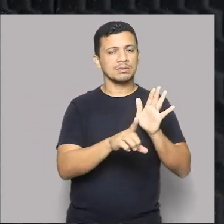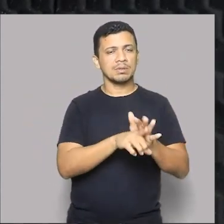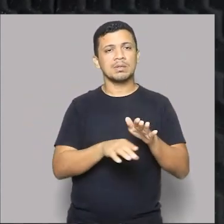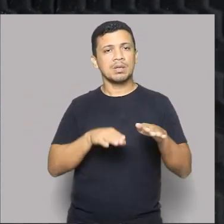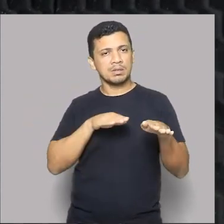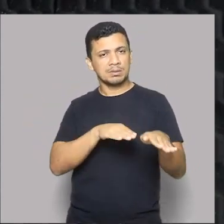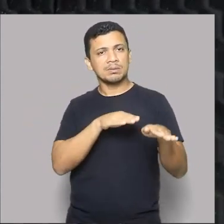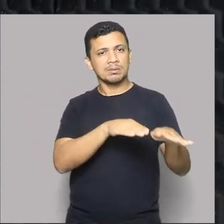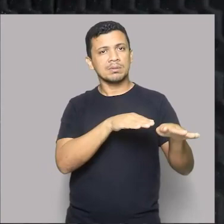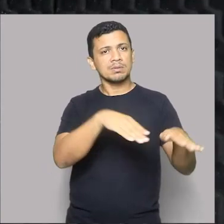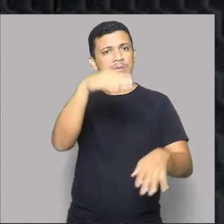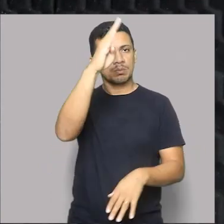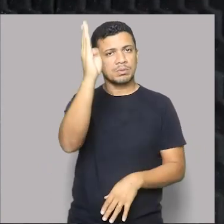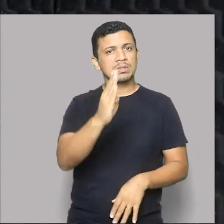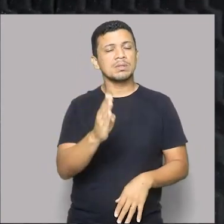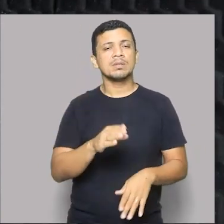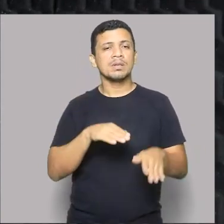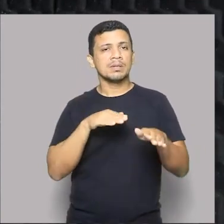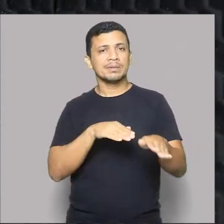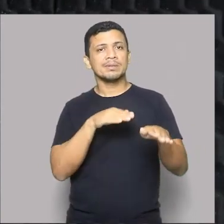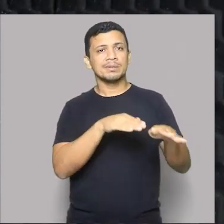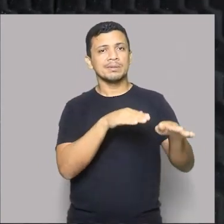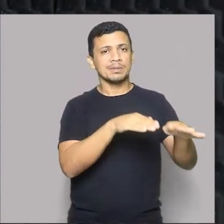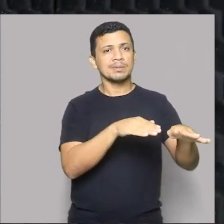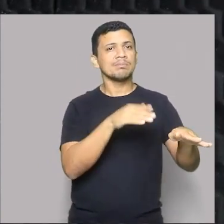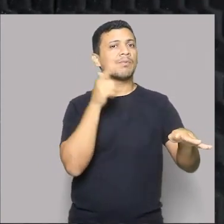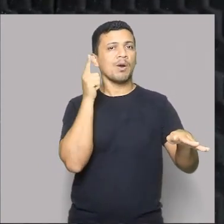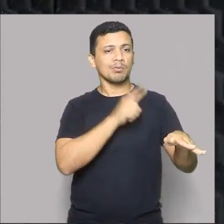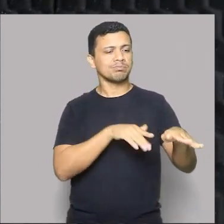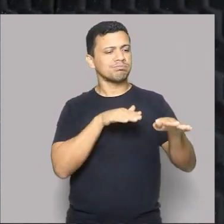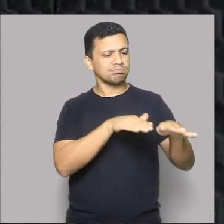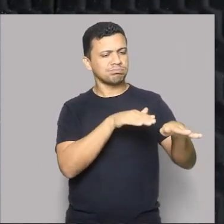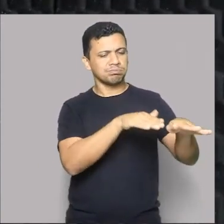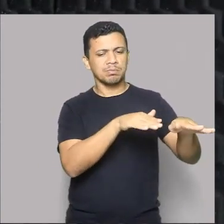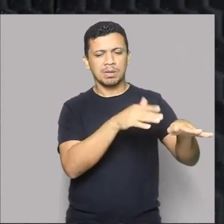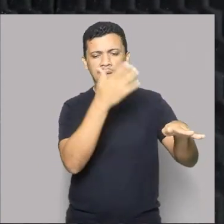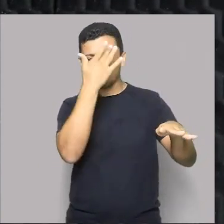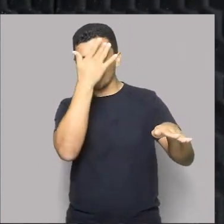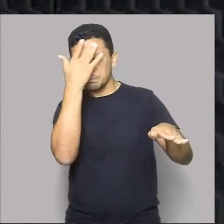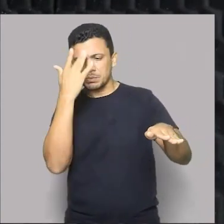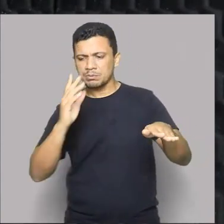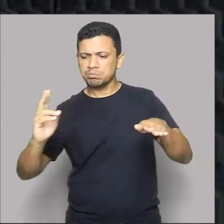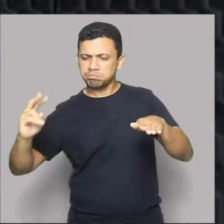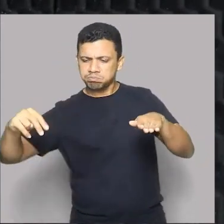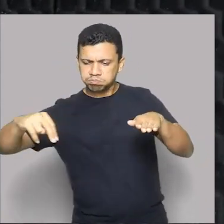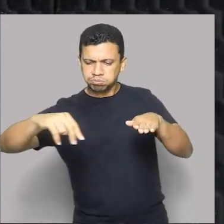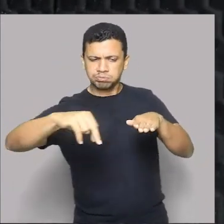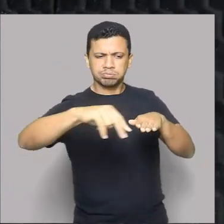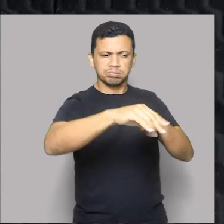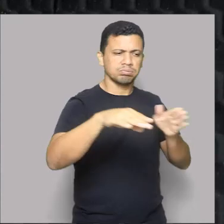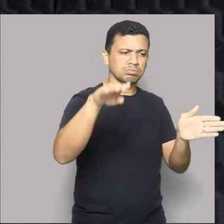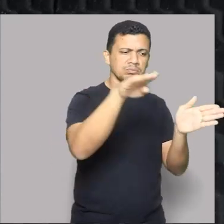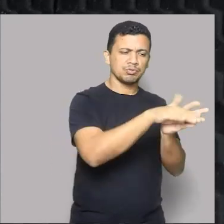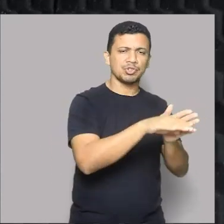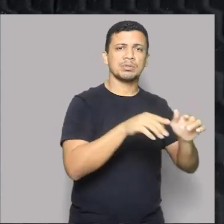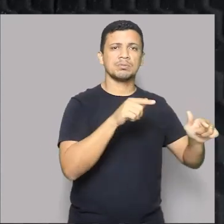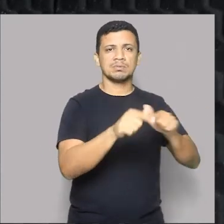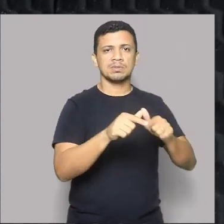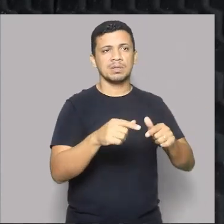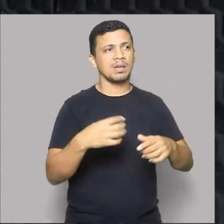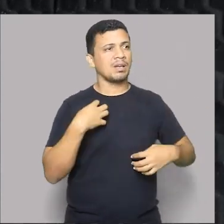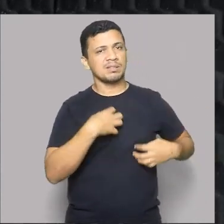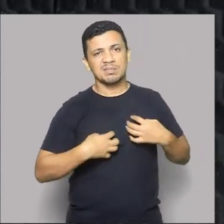é fazer com que esse trânsito seja fluido, é fazer com que as pessoas cheguem às suas localidades e às suas atividades sem estresse,